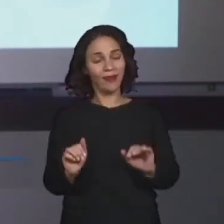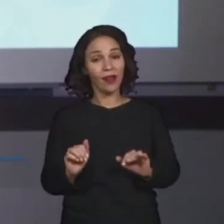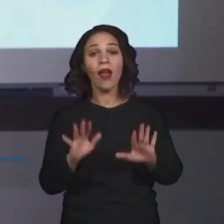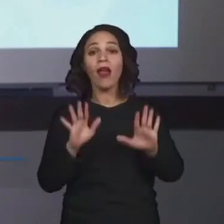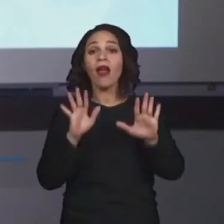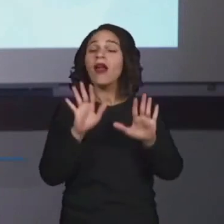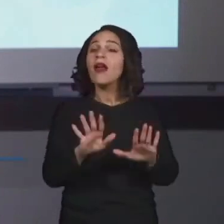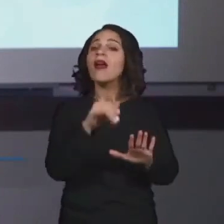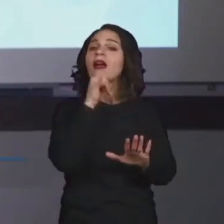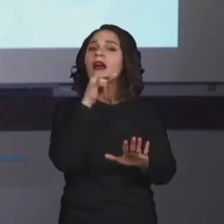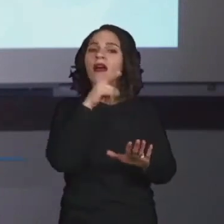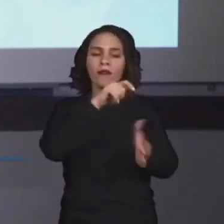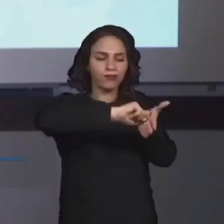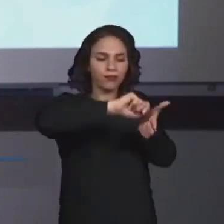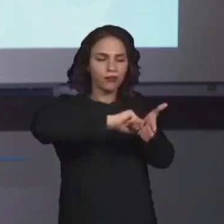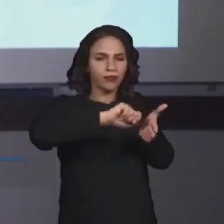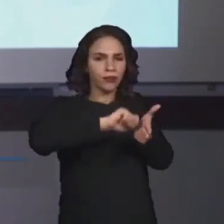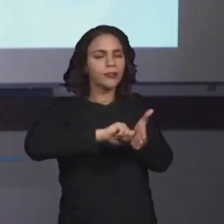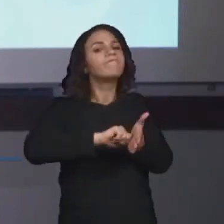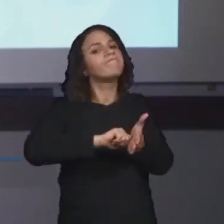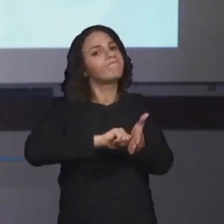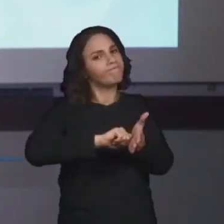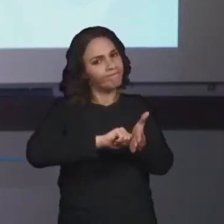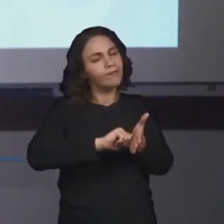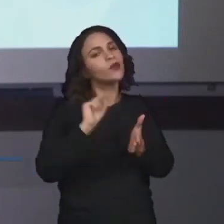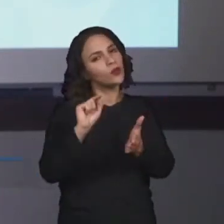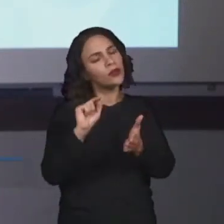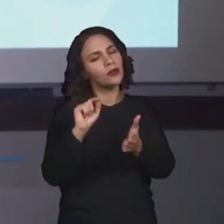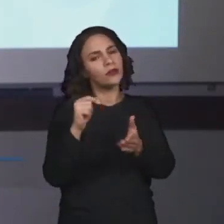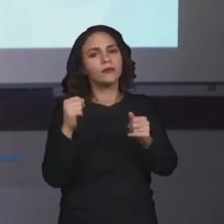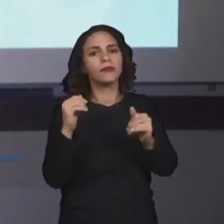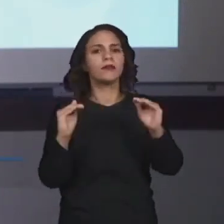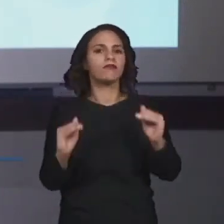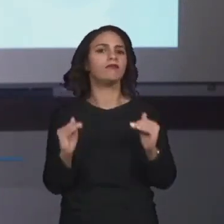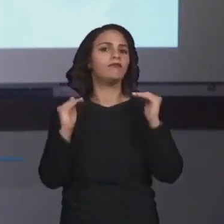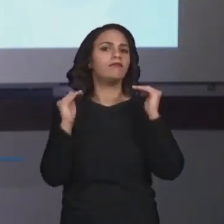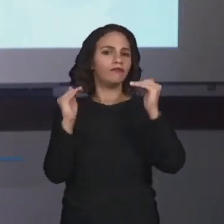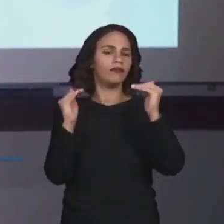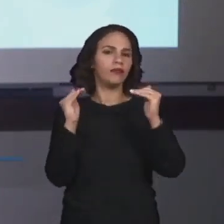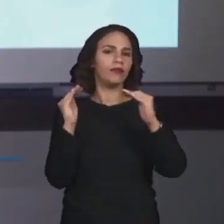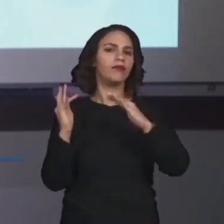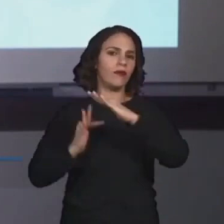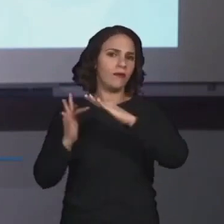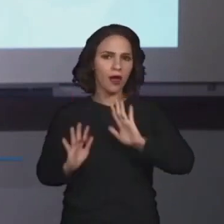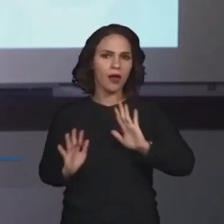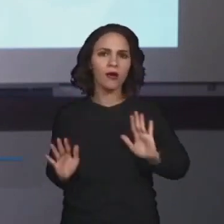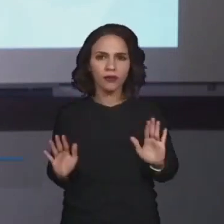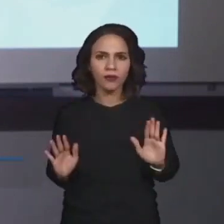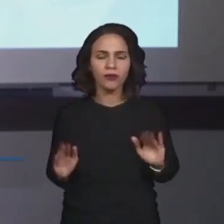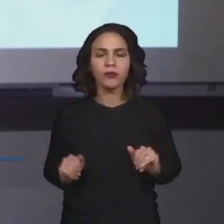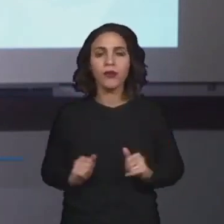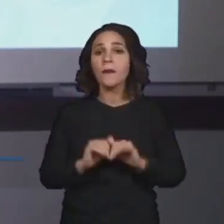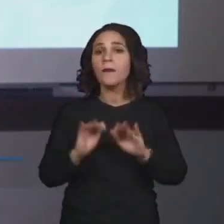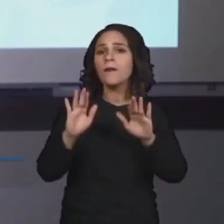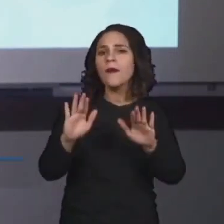escrevemos, nós devemos utilizar a norma formal, a situação formal de uso. Enquanto que